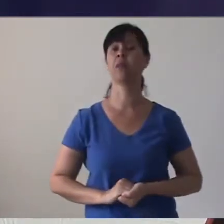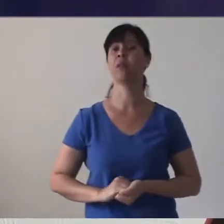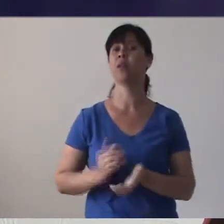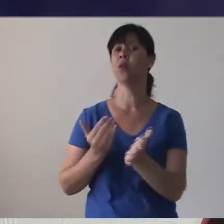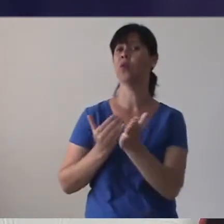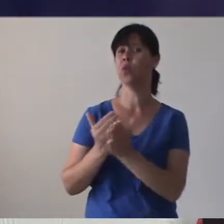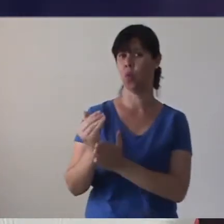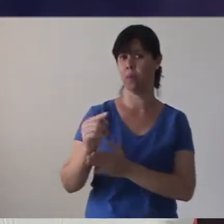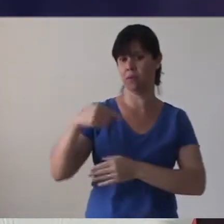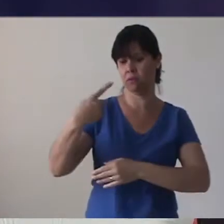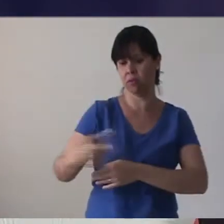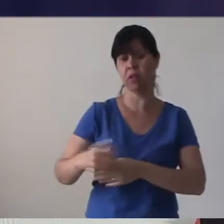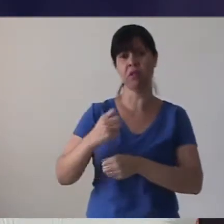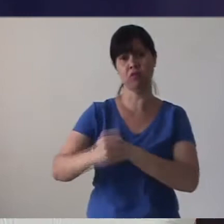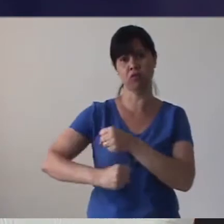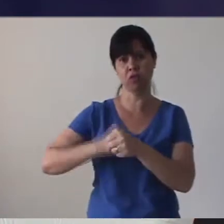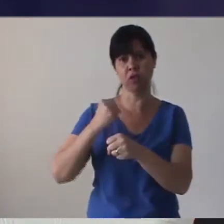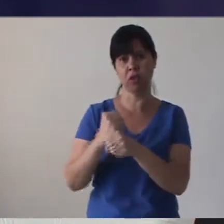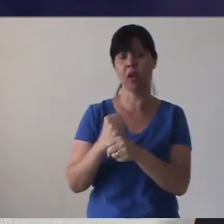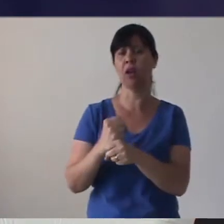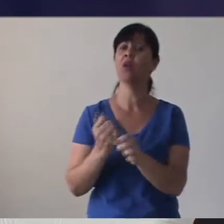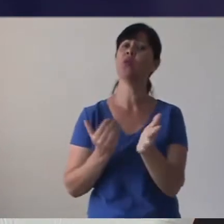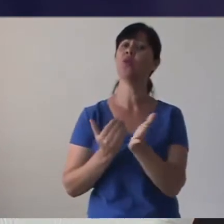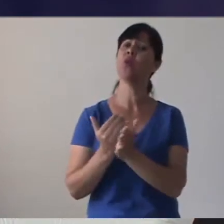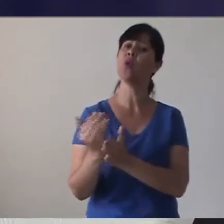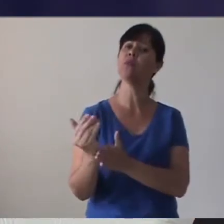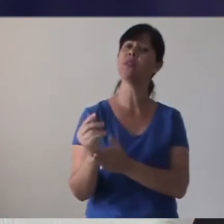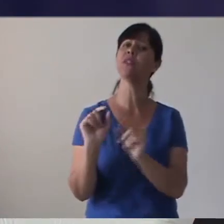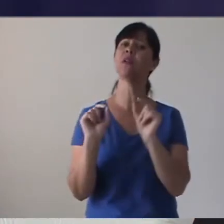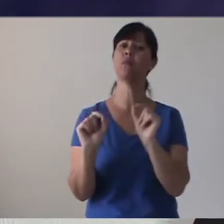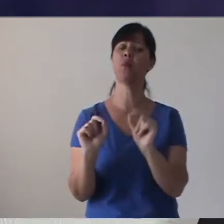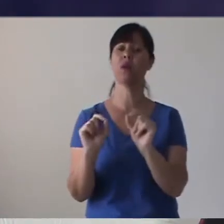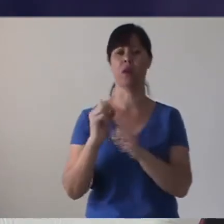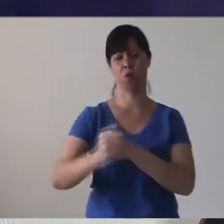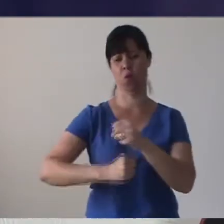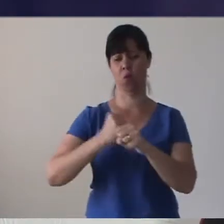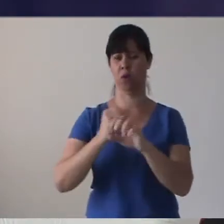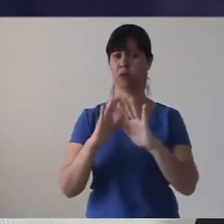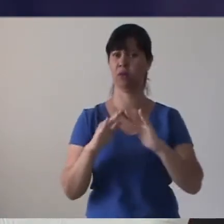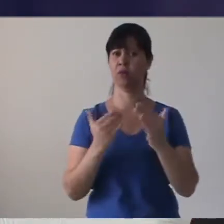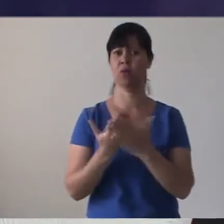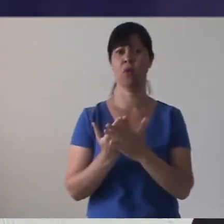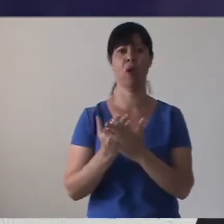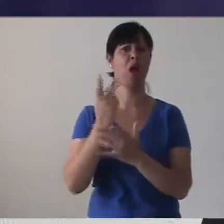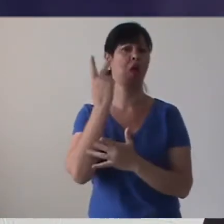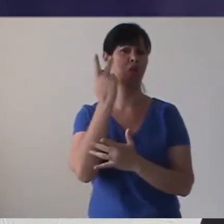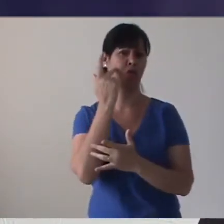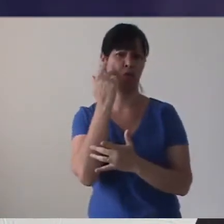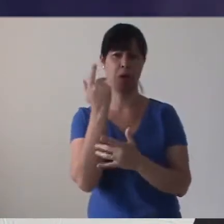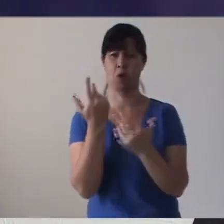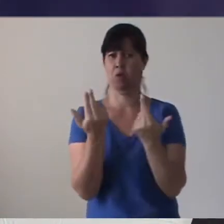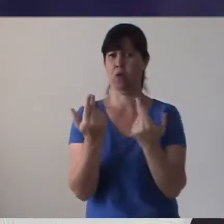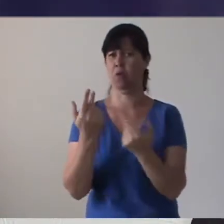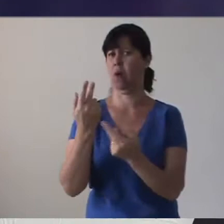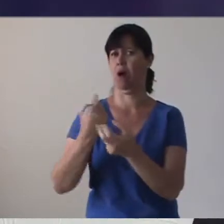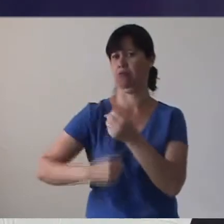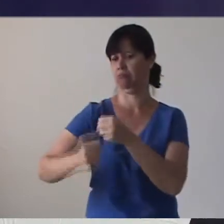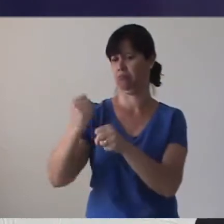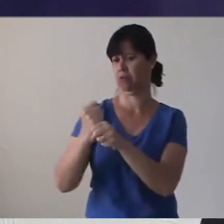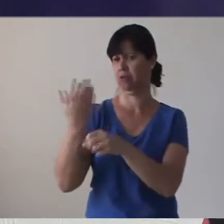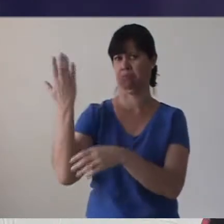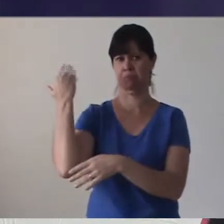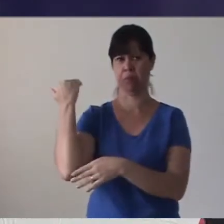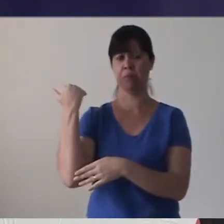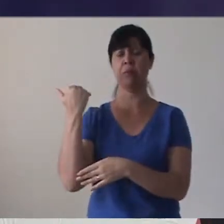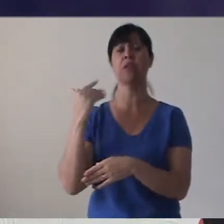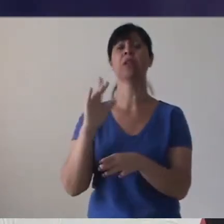no início do ano, nós começamos o nosso ano letivo, como todos os outros, né,